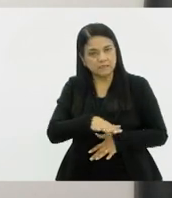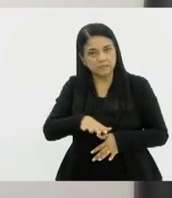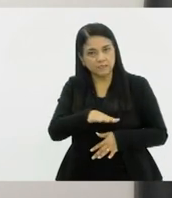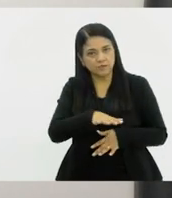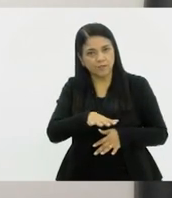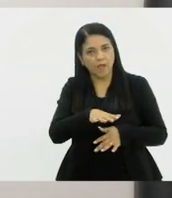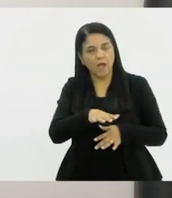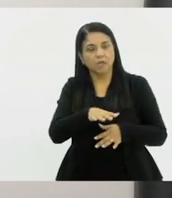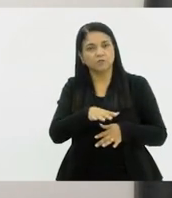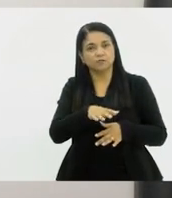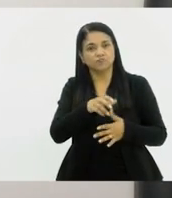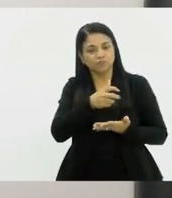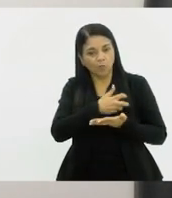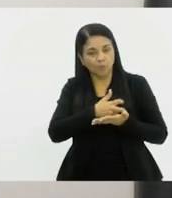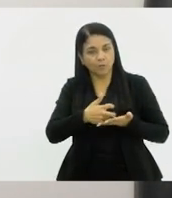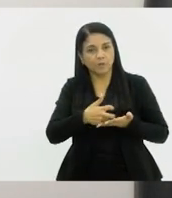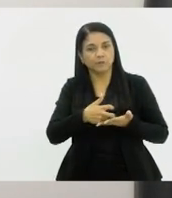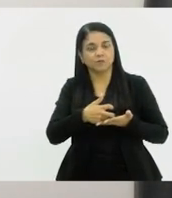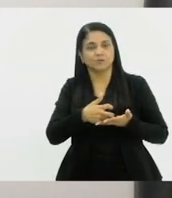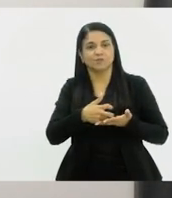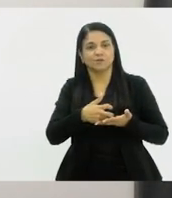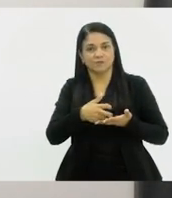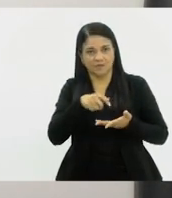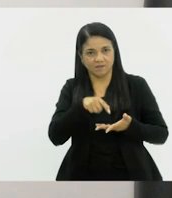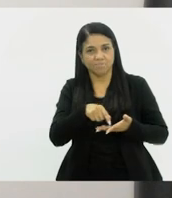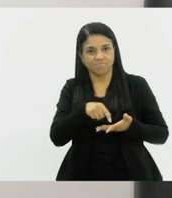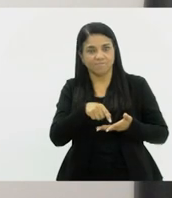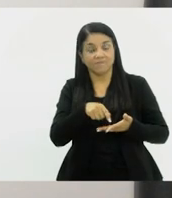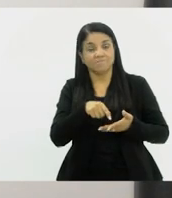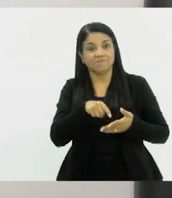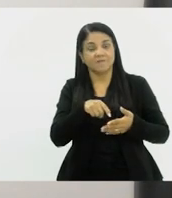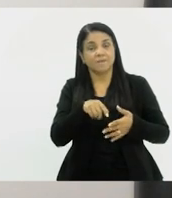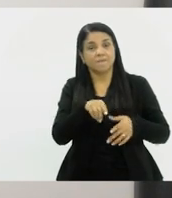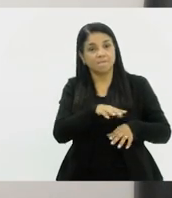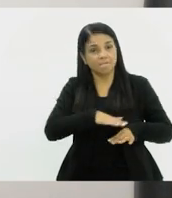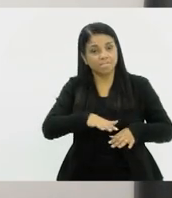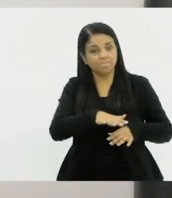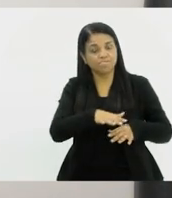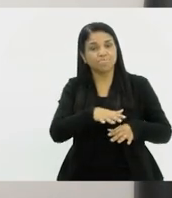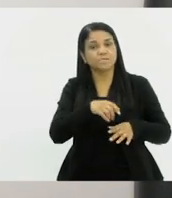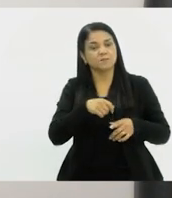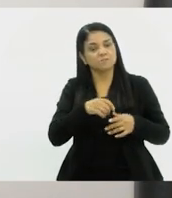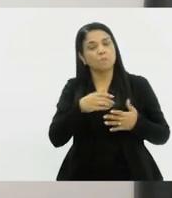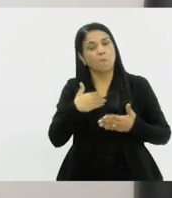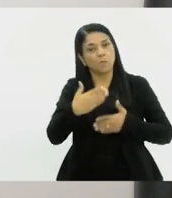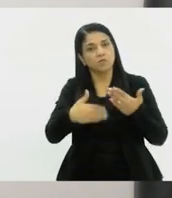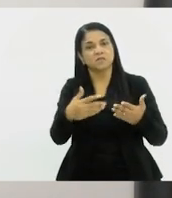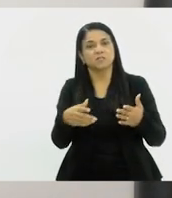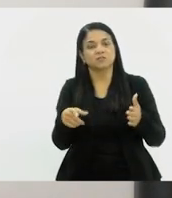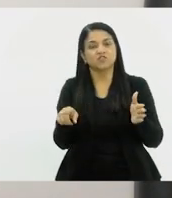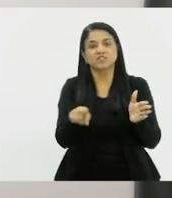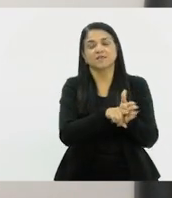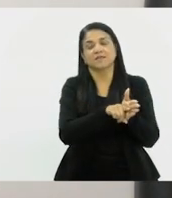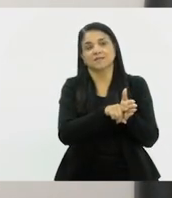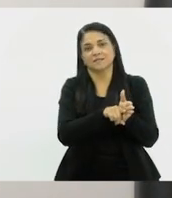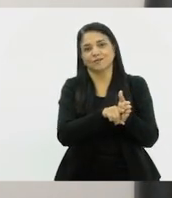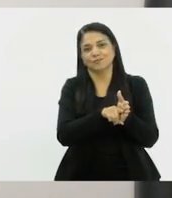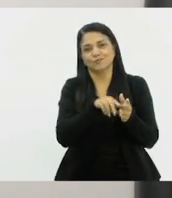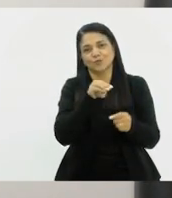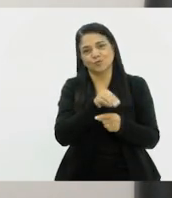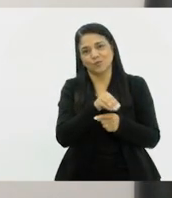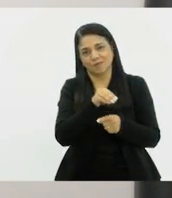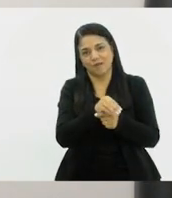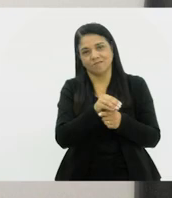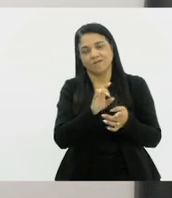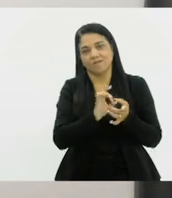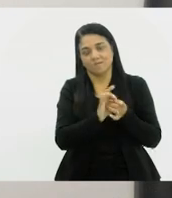espaço de cumprimento de pena a gente tá falando sim de um processo de negação do Cuidado em liberdade Porque de fato a